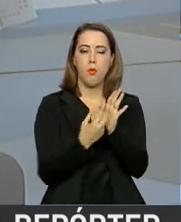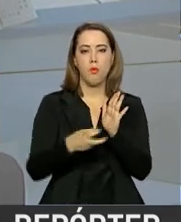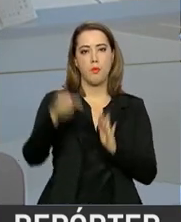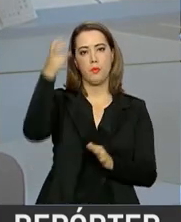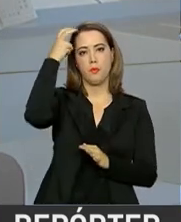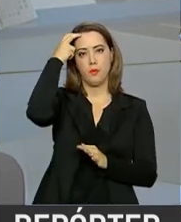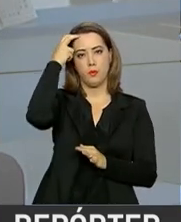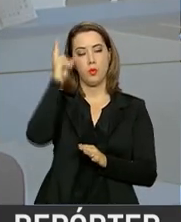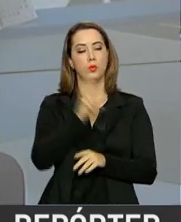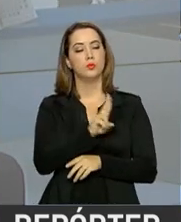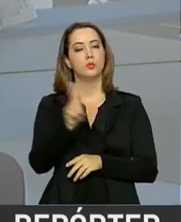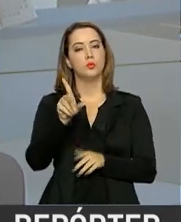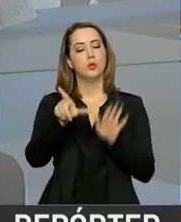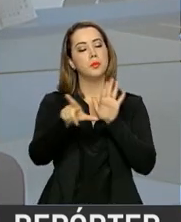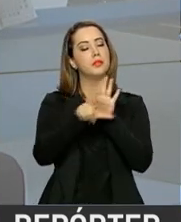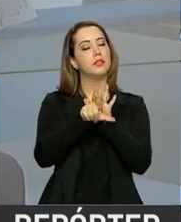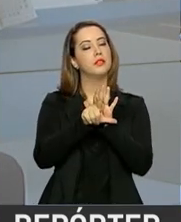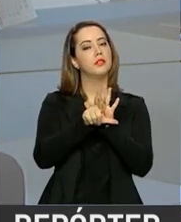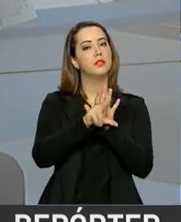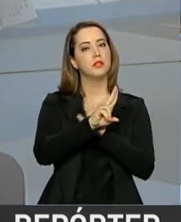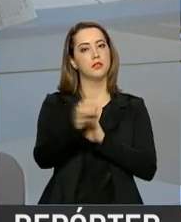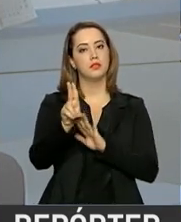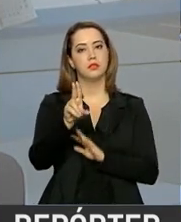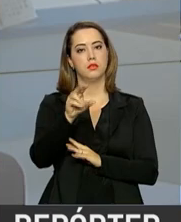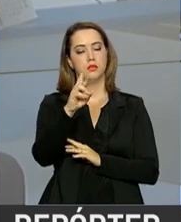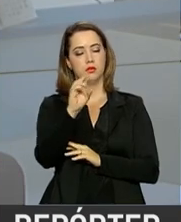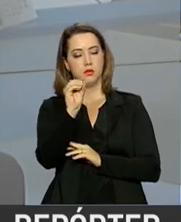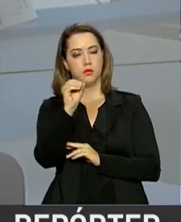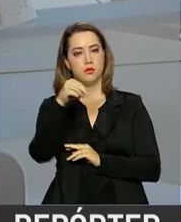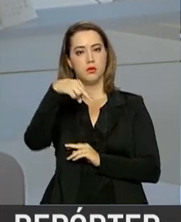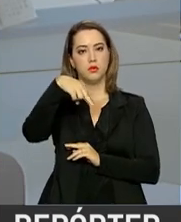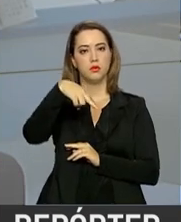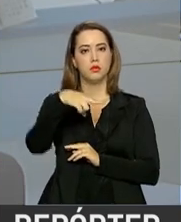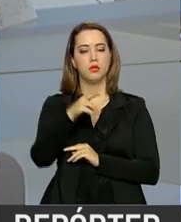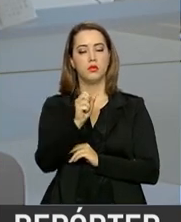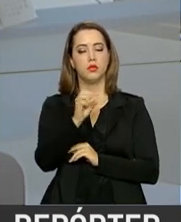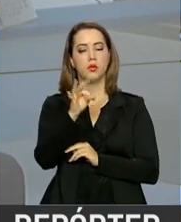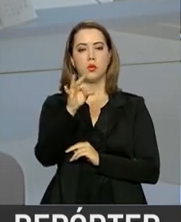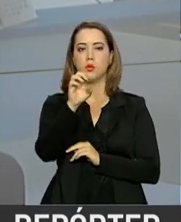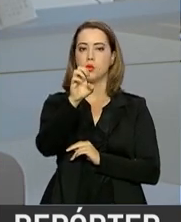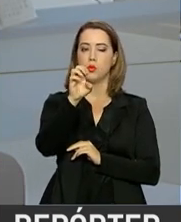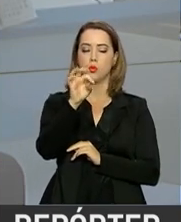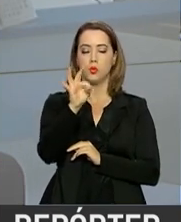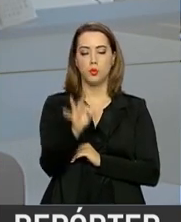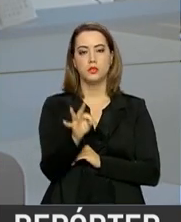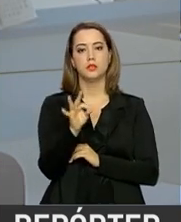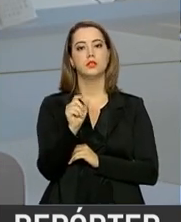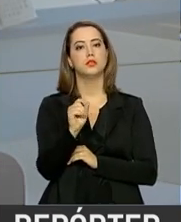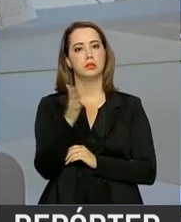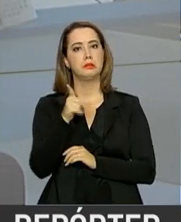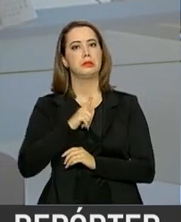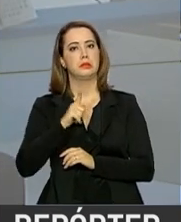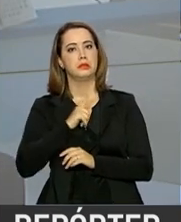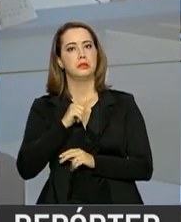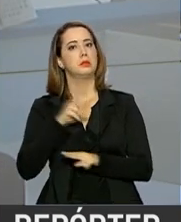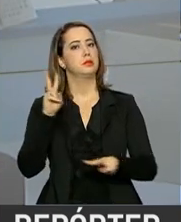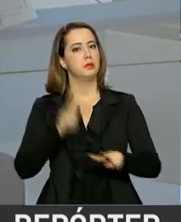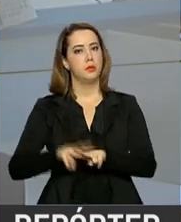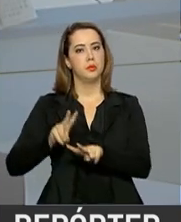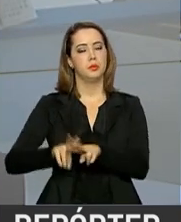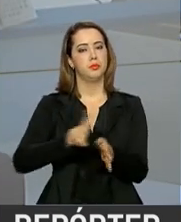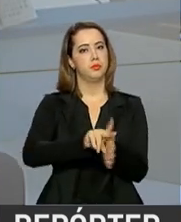Paulo tem as ao vivo direto do Palácio do Planalto Paulo Boa tarde vários mandados de prisão já foram cumpridos não